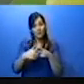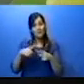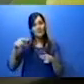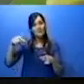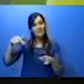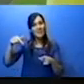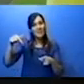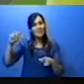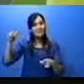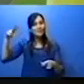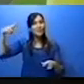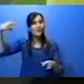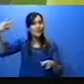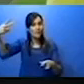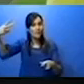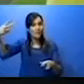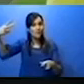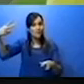vezes 7,